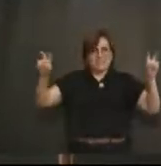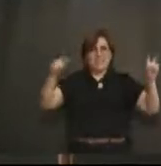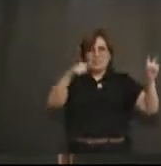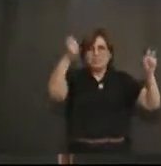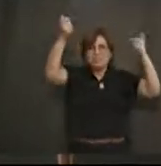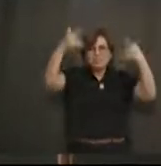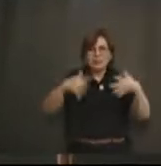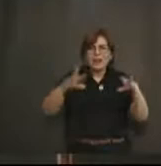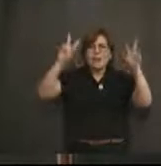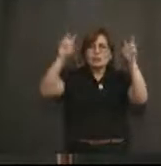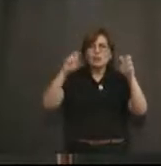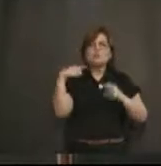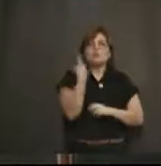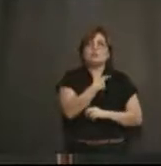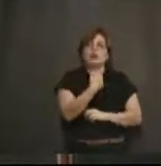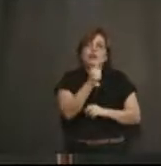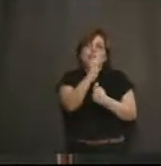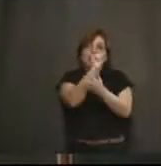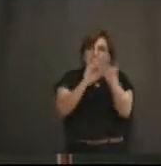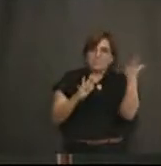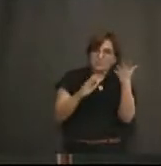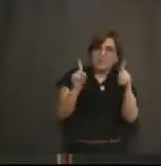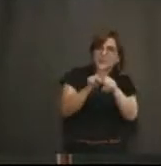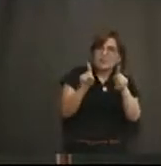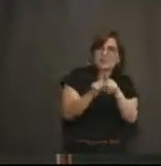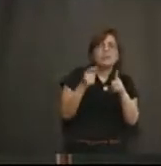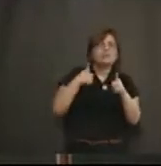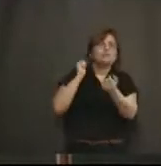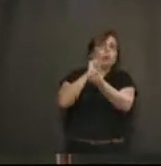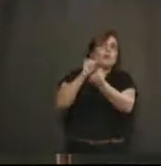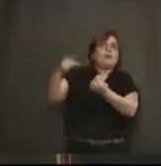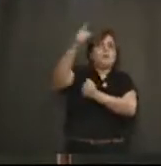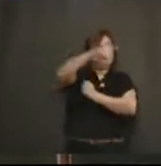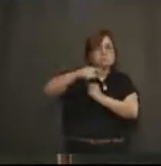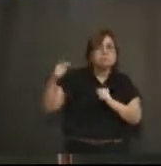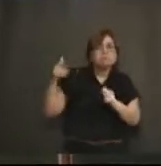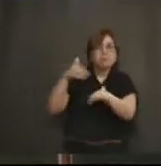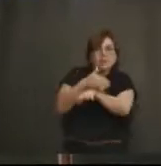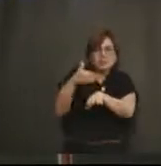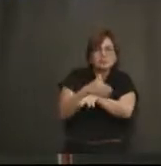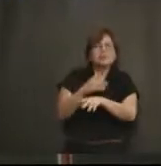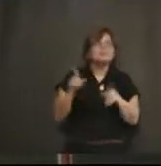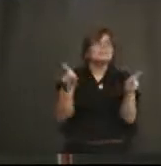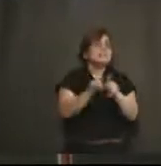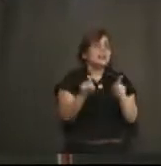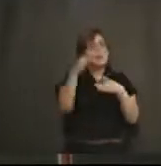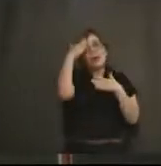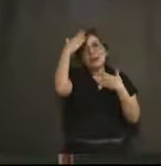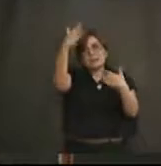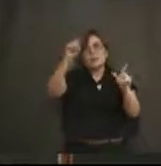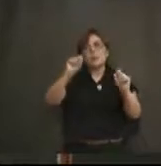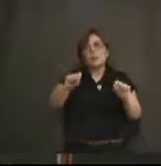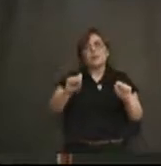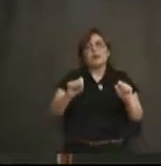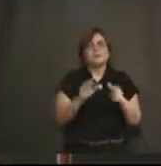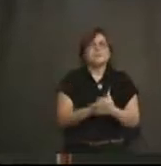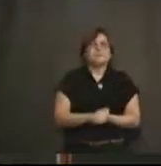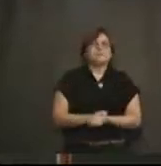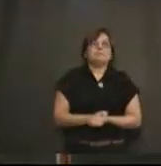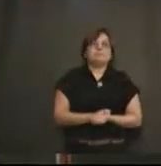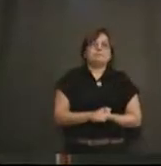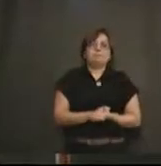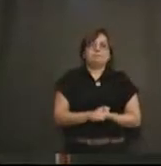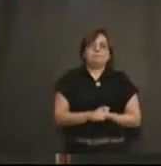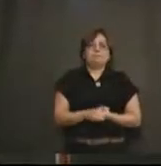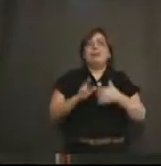nossas atividades, espero poder contar com a presença de todos. Deixa também agradecer